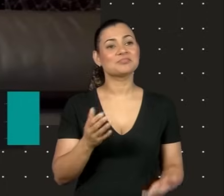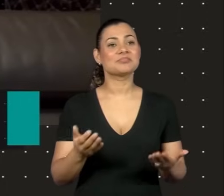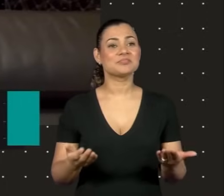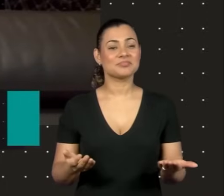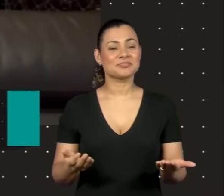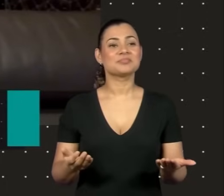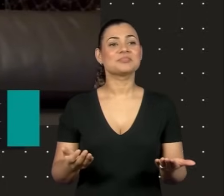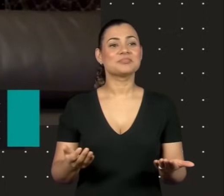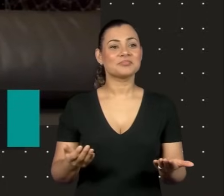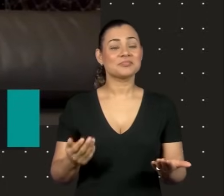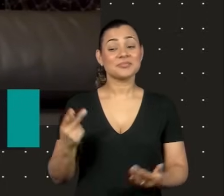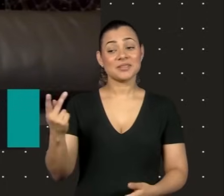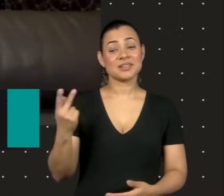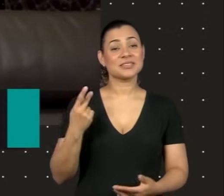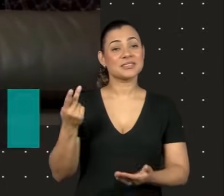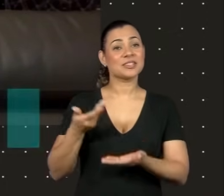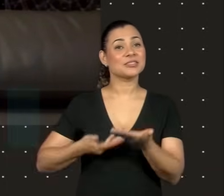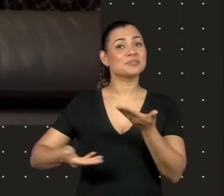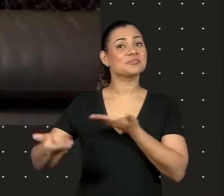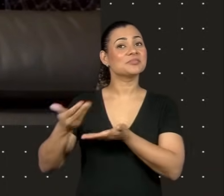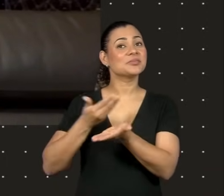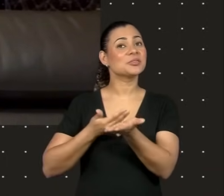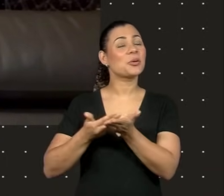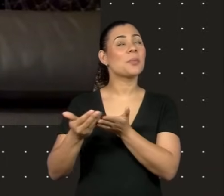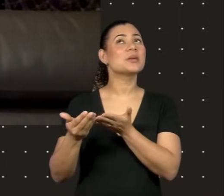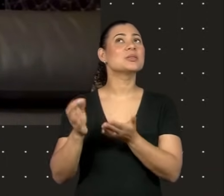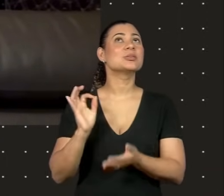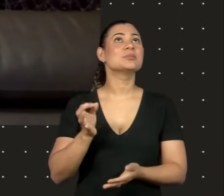da nossa relação,